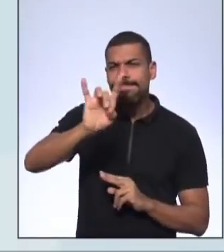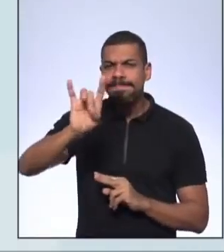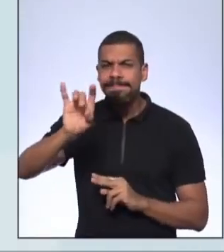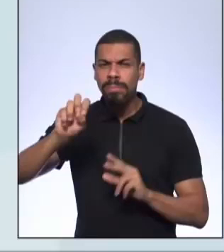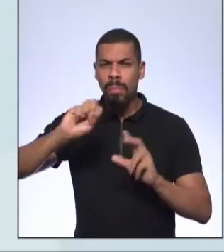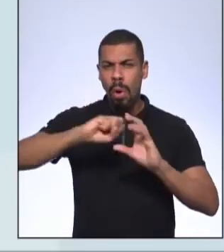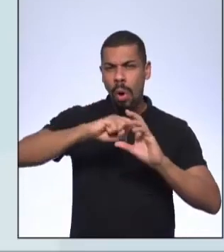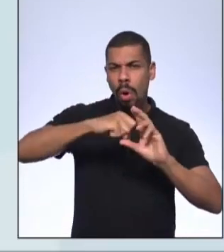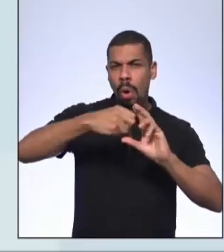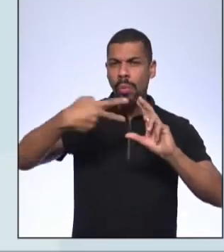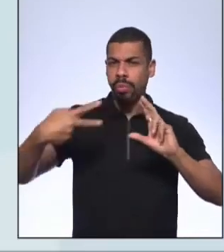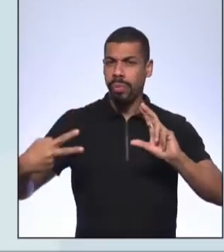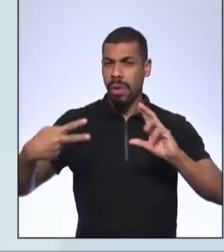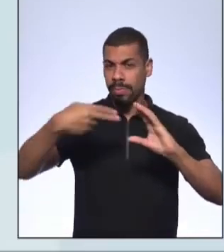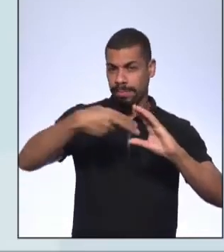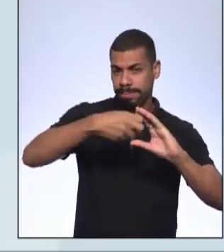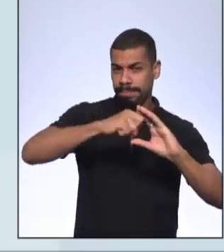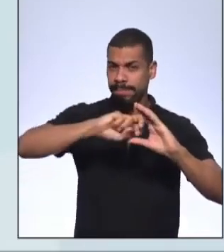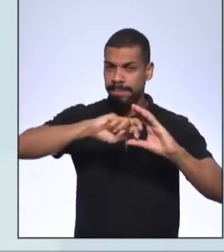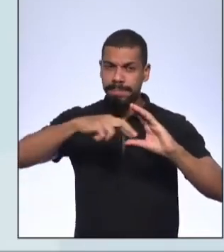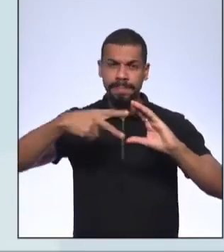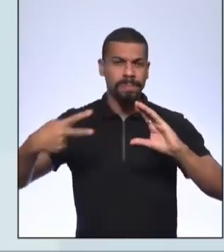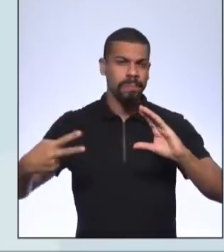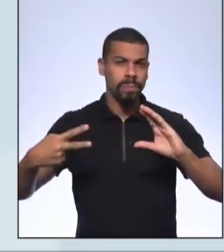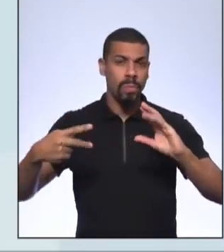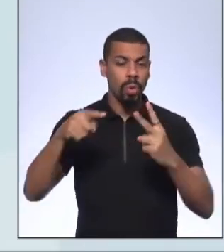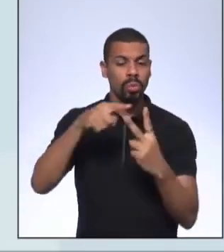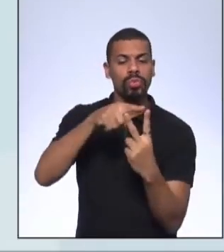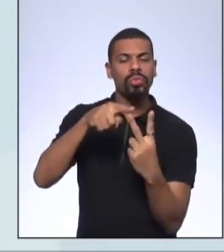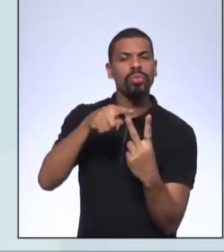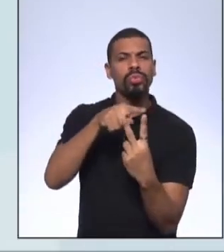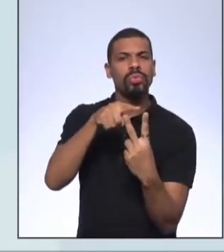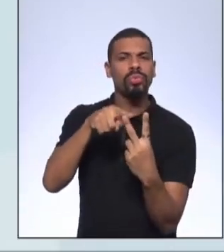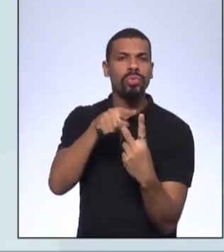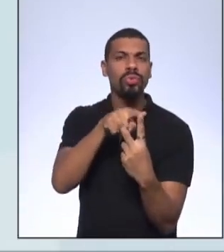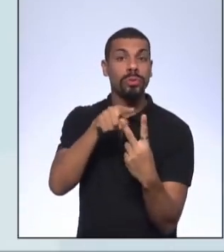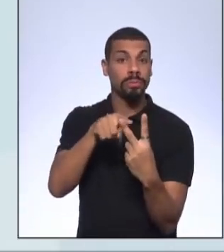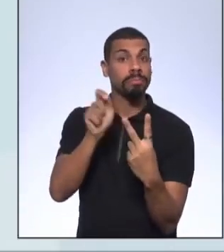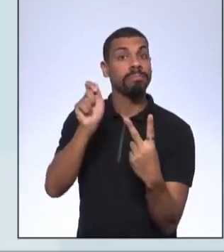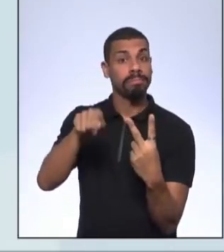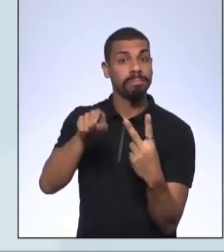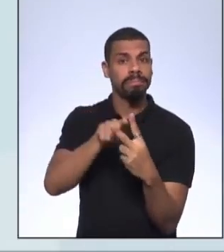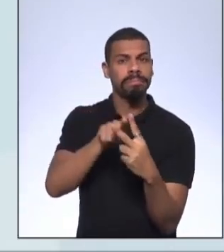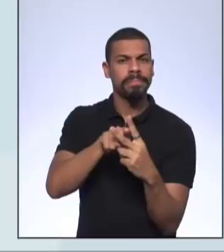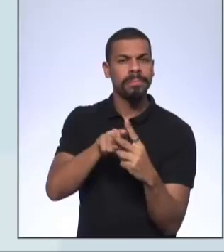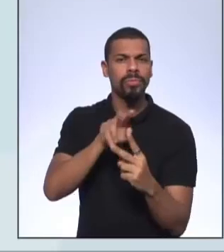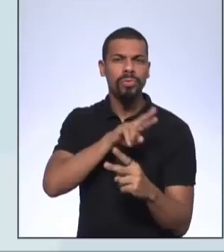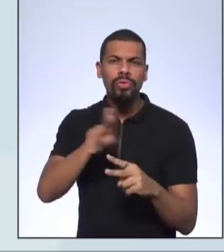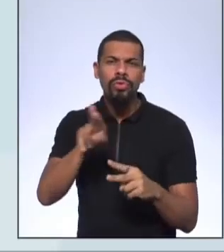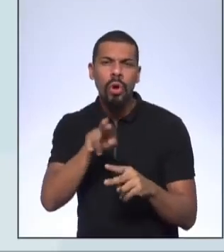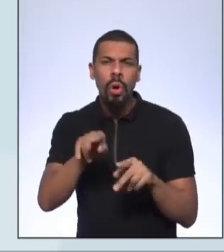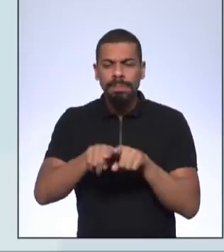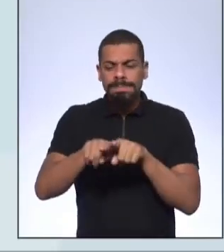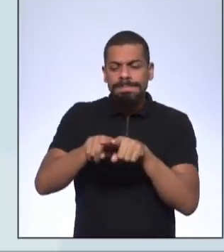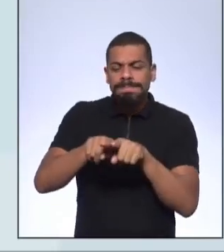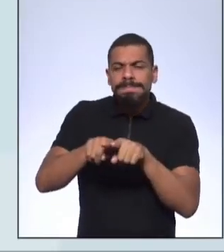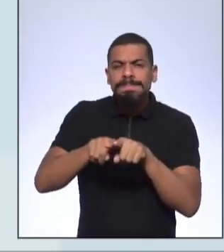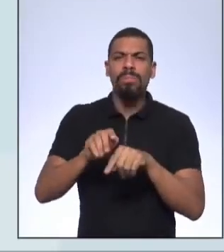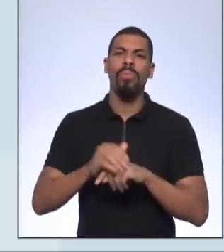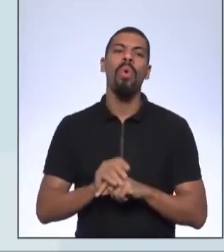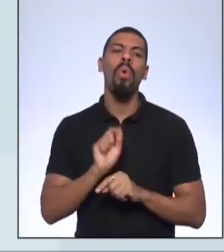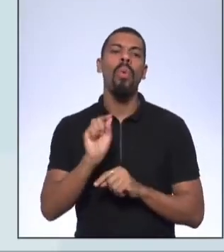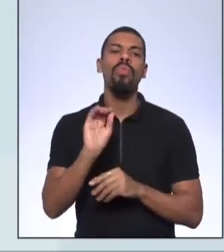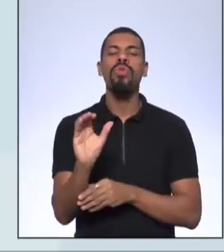simples se une, formando um cromossomo com 2 cromátides, que a gente chama de cromátides irmãs. Nesse período,